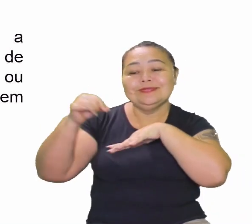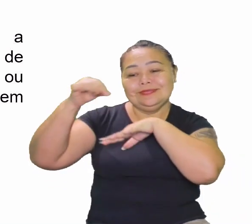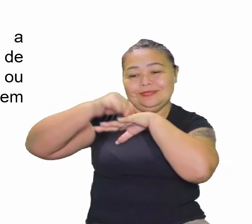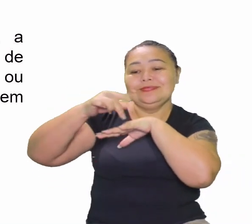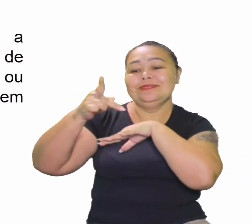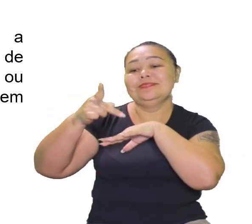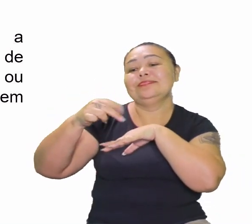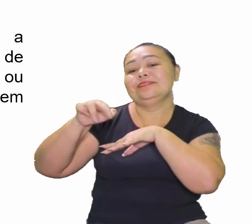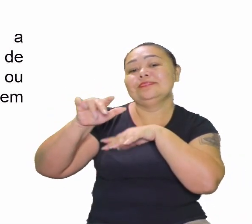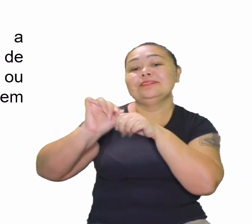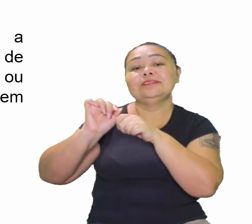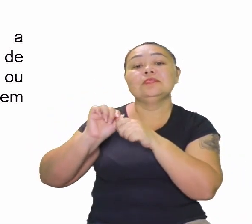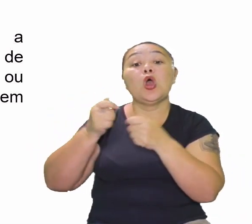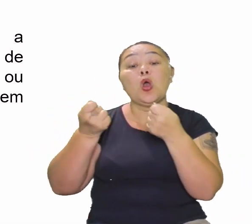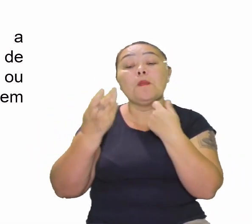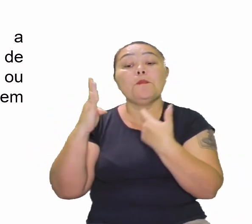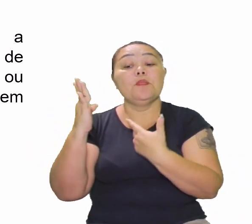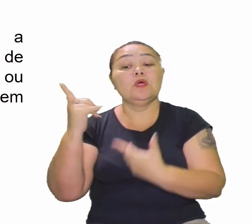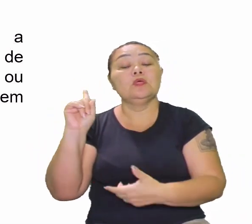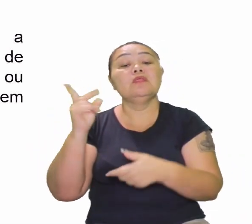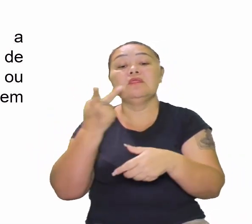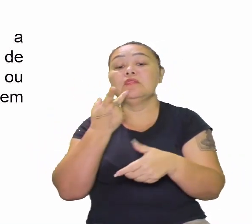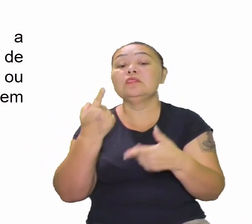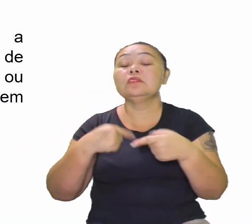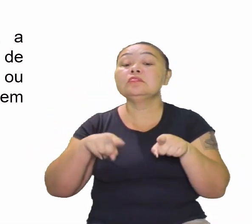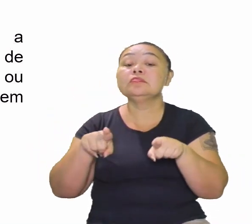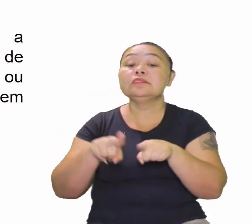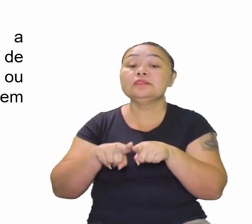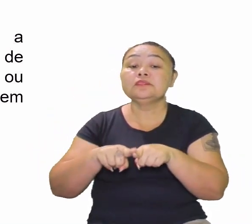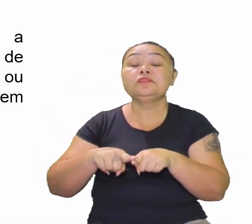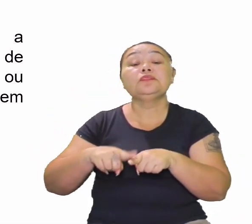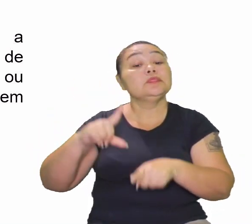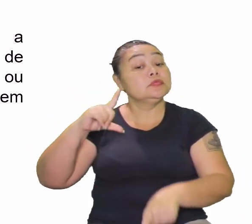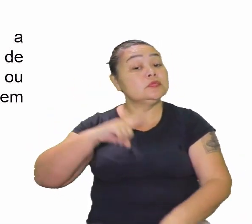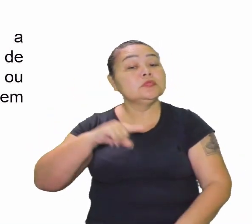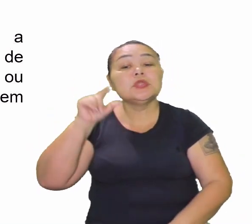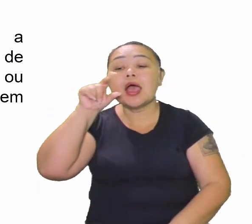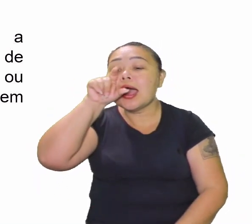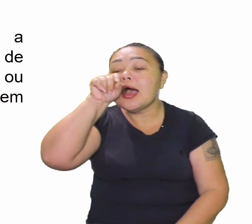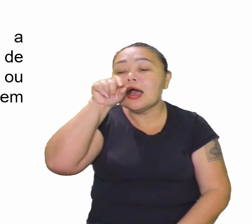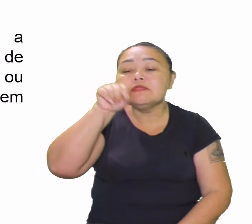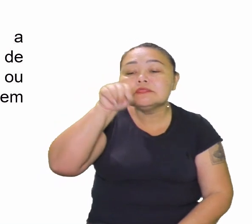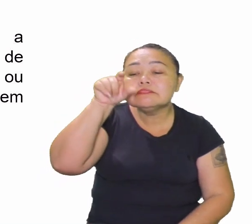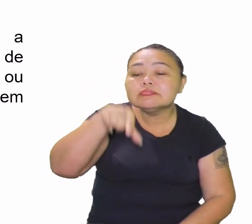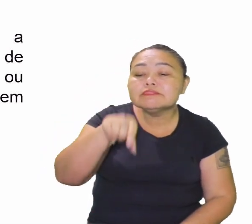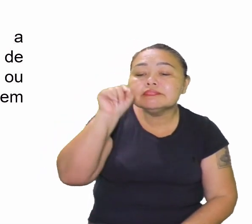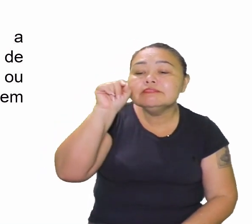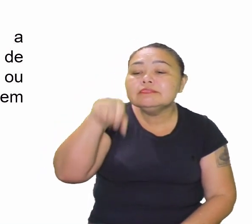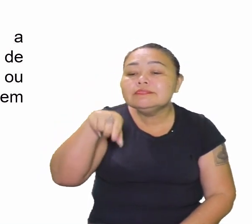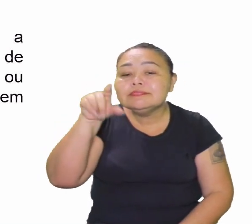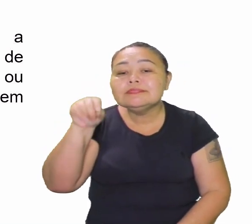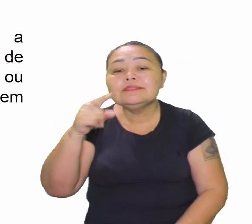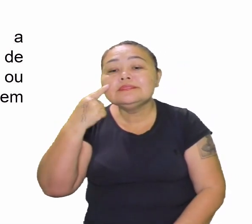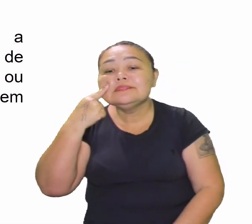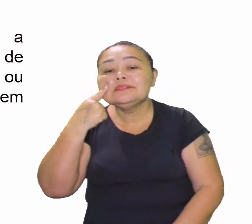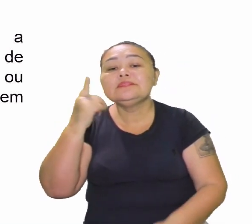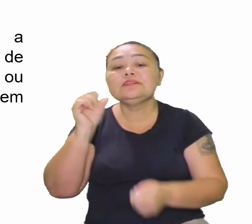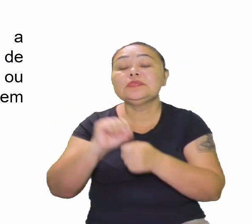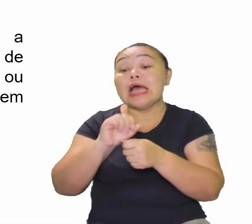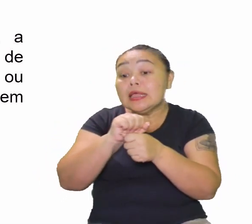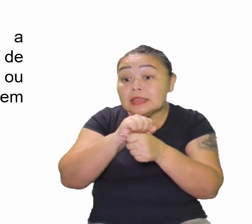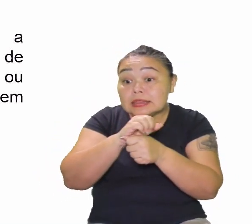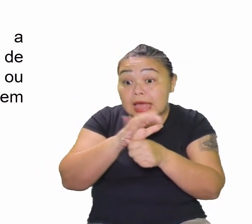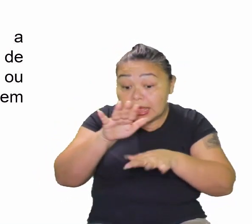animais. E no controle biológico, a gente falou também que a presença de aves, né, tatus que escavam